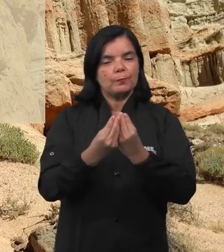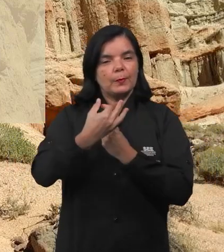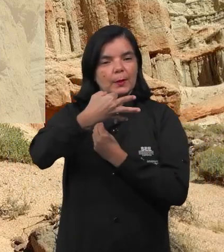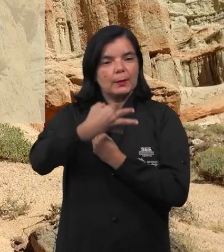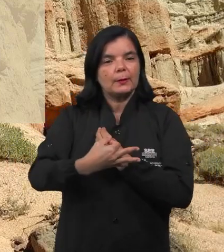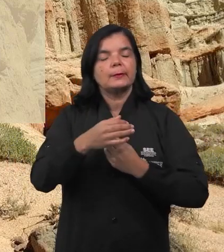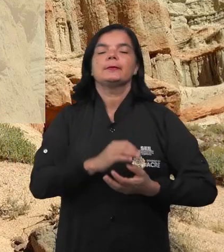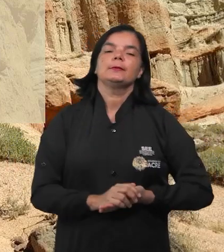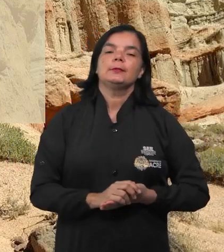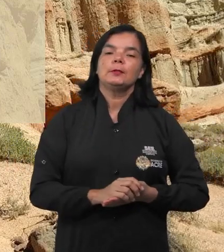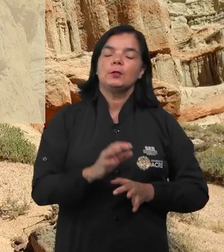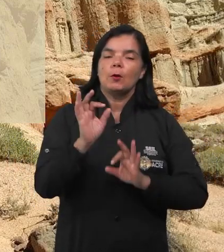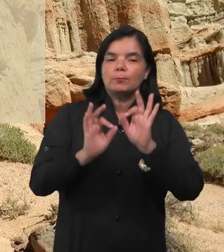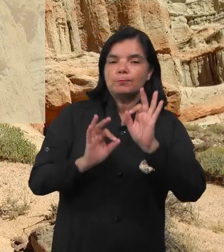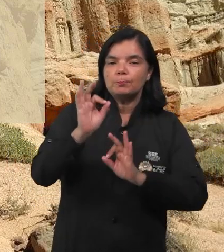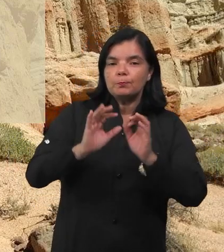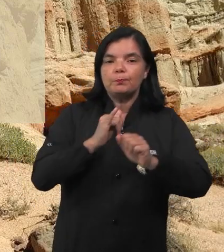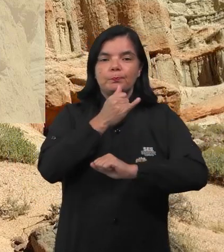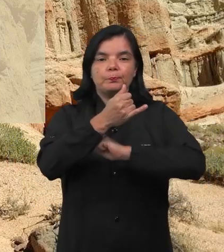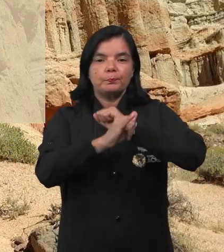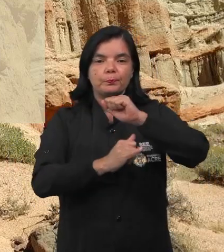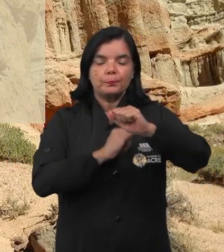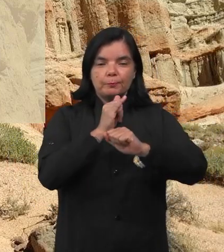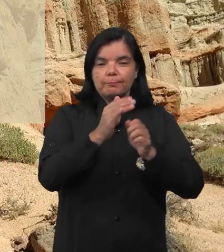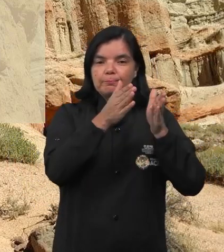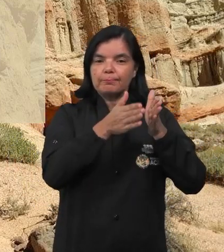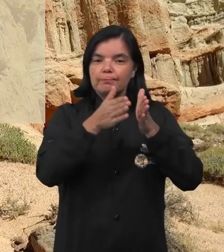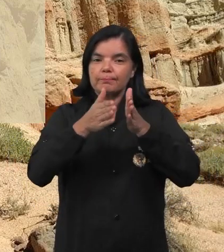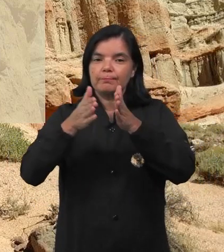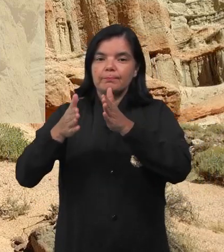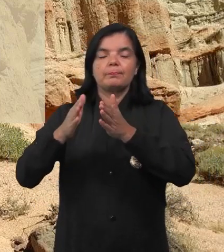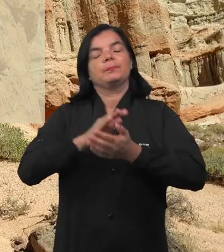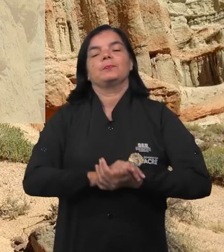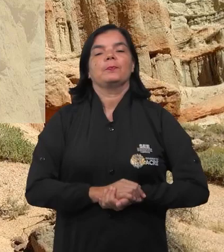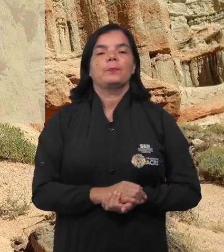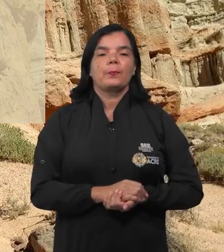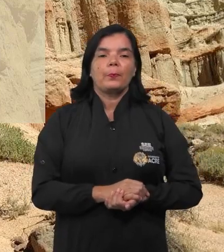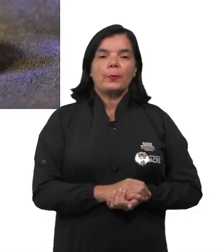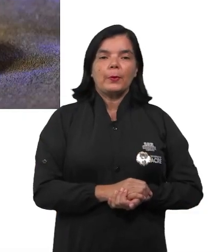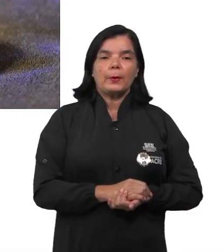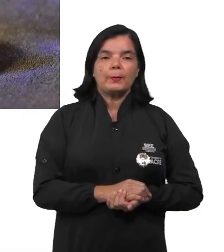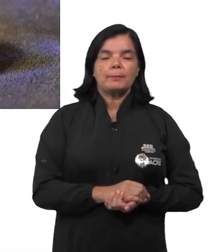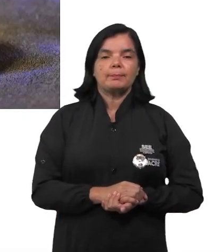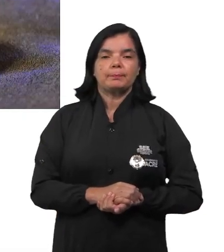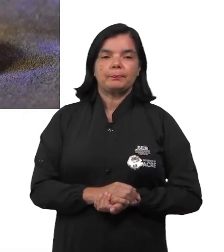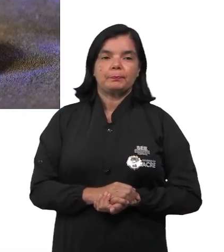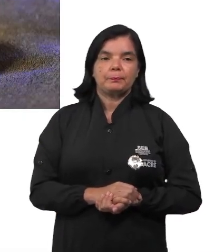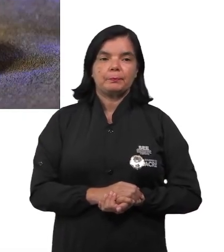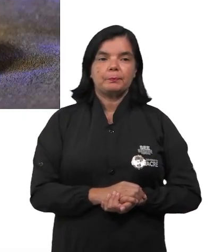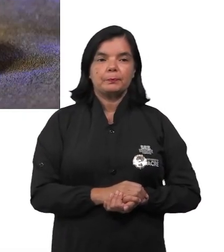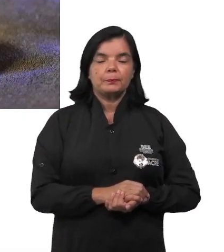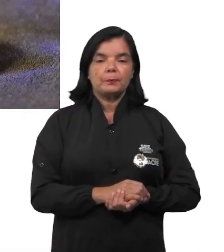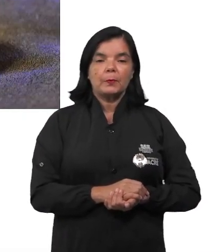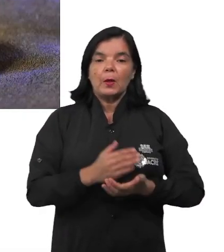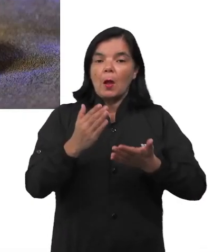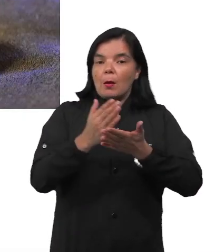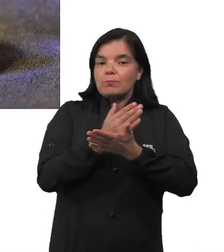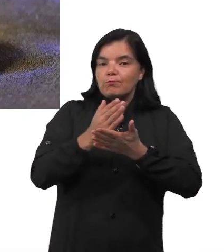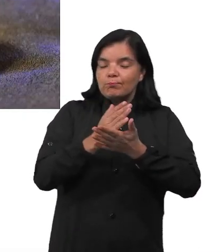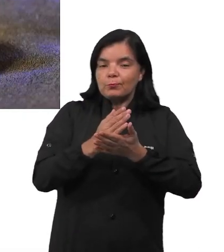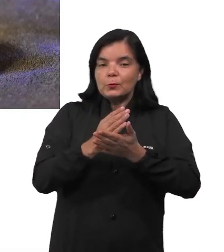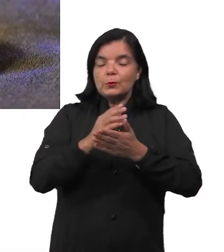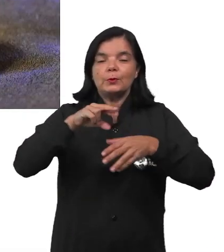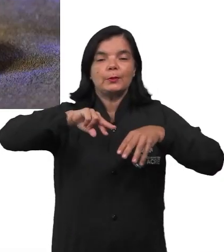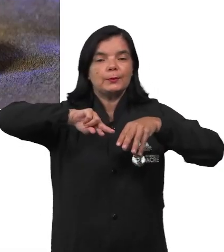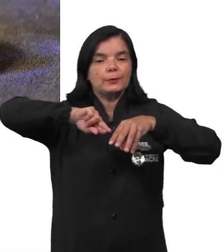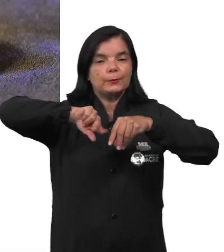definida e um arranjo atômico ordenado. Vamos lá, vamos seguir. Alguns desses